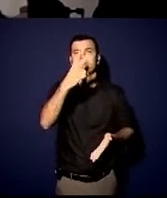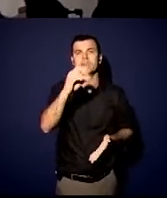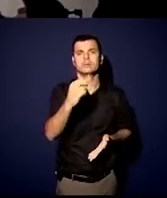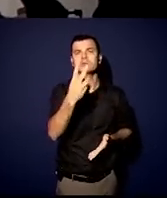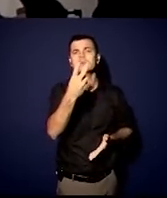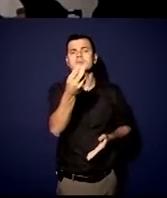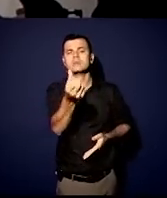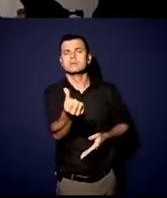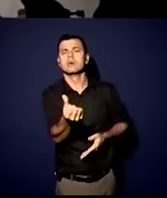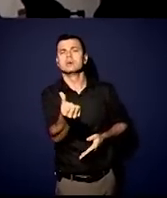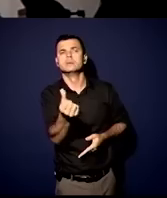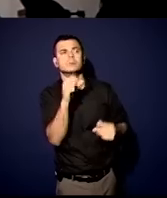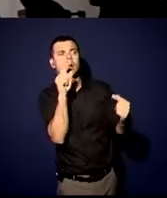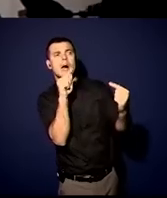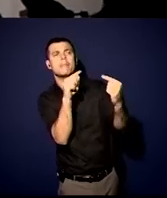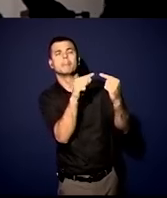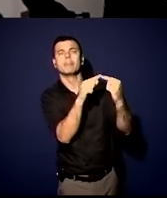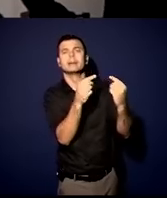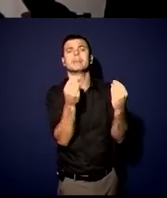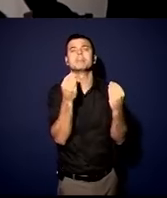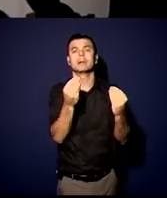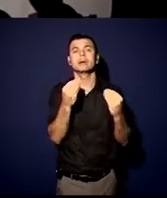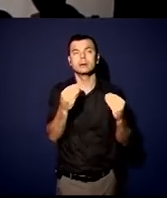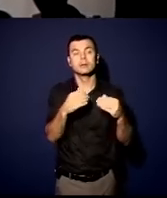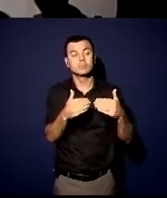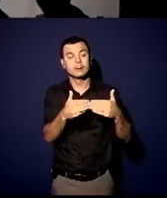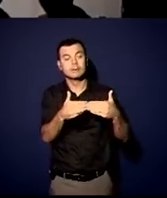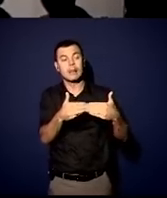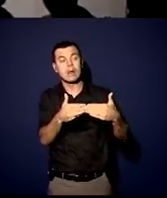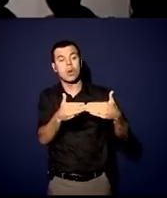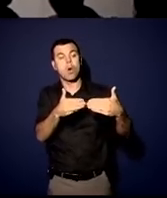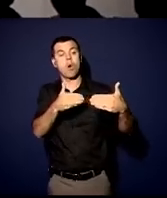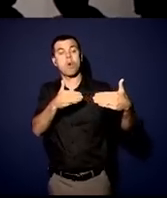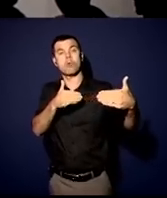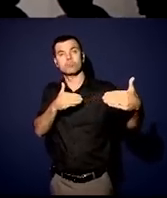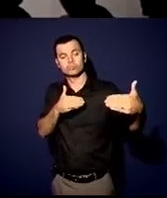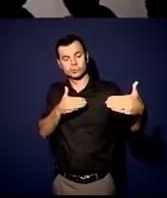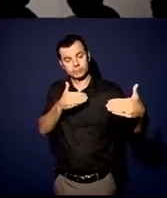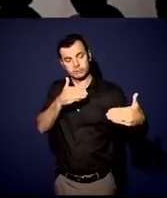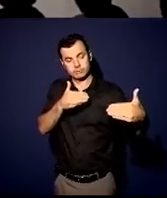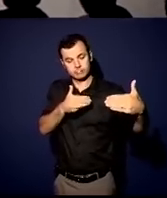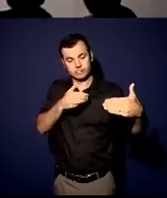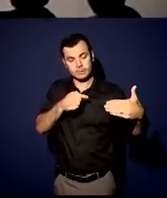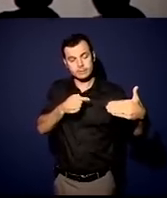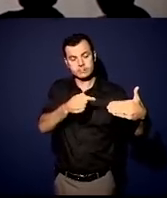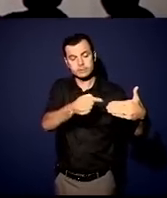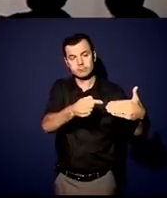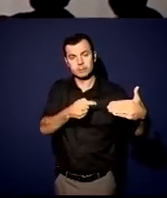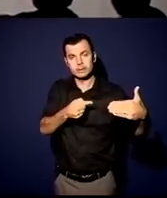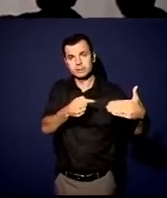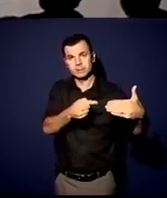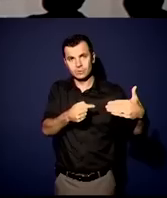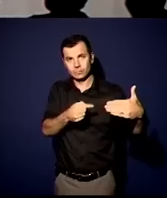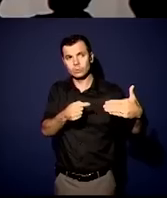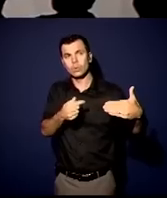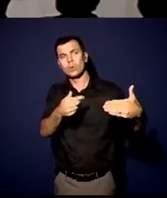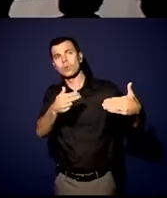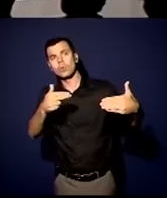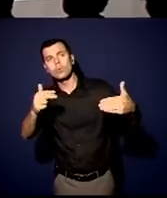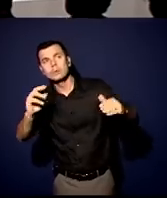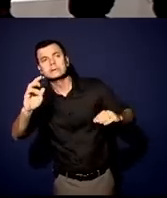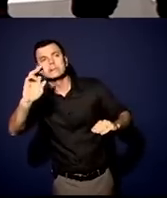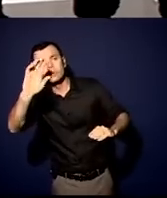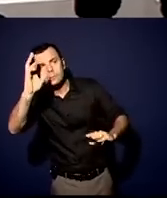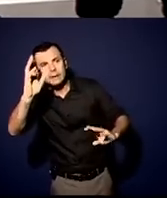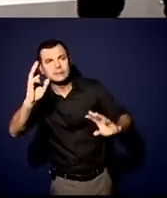é à toa é porque porque tá longe o suficiente para a gente não levar em consideração as condições presentes da